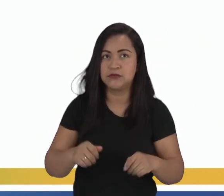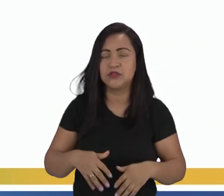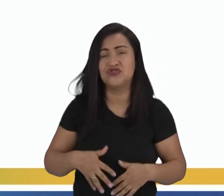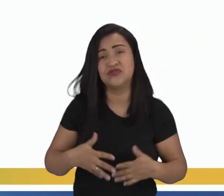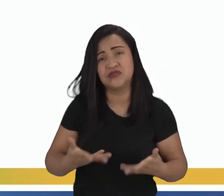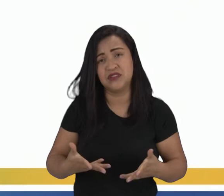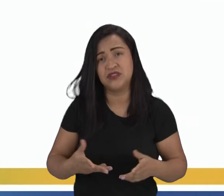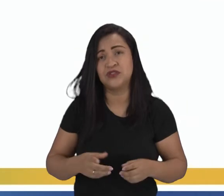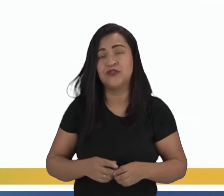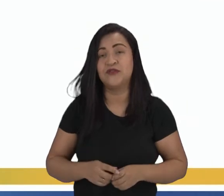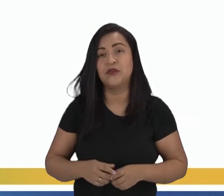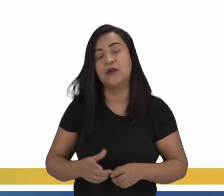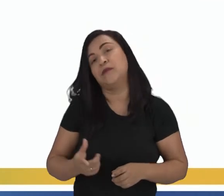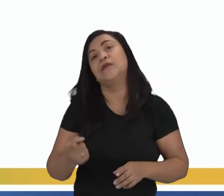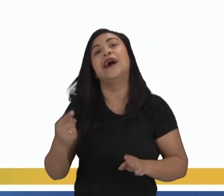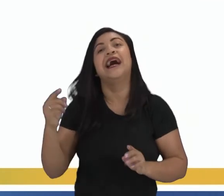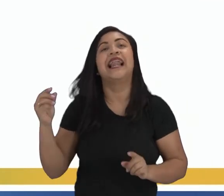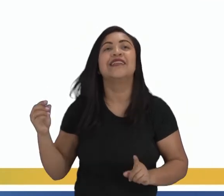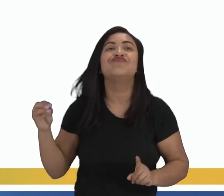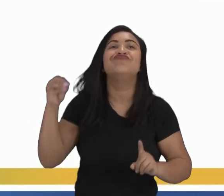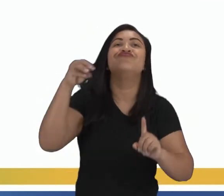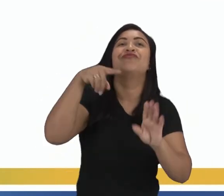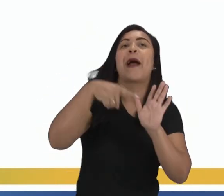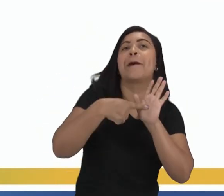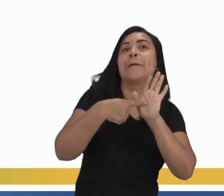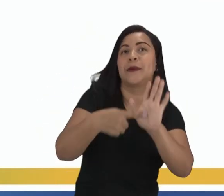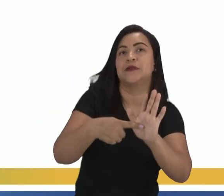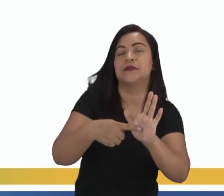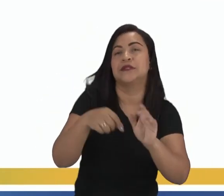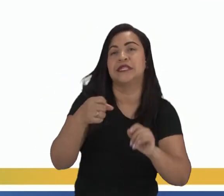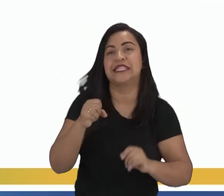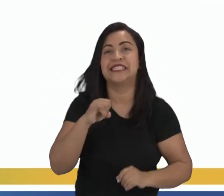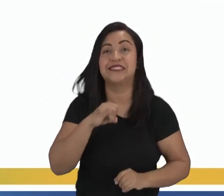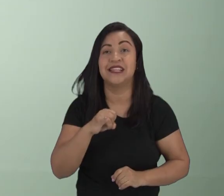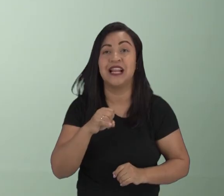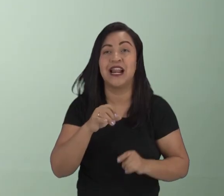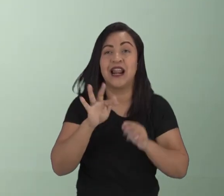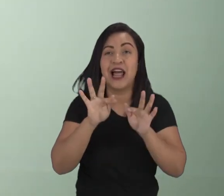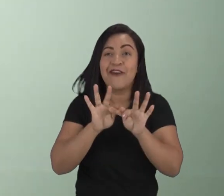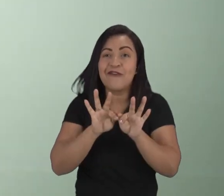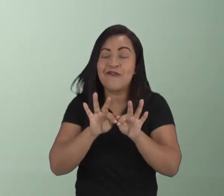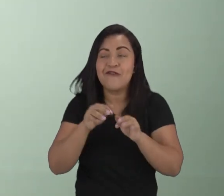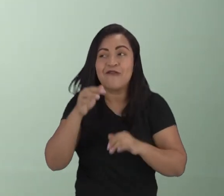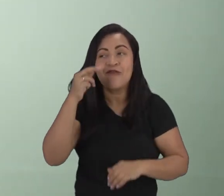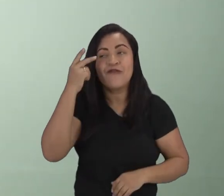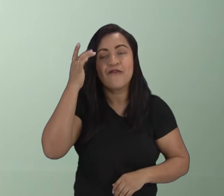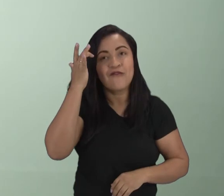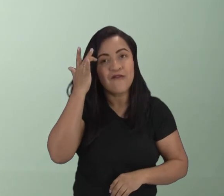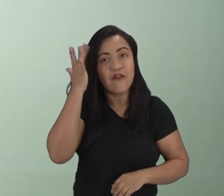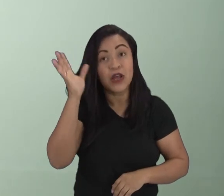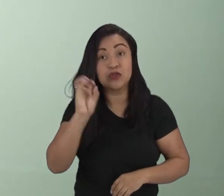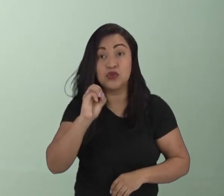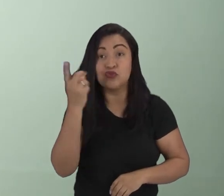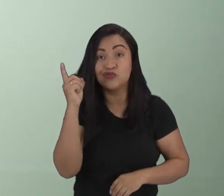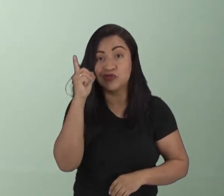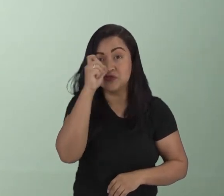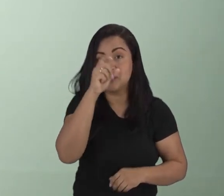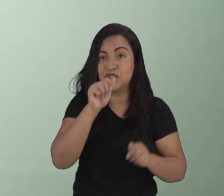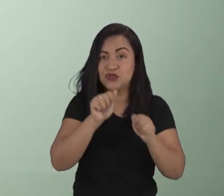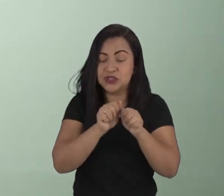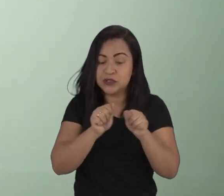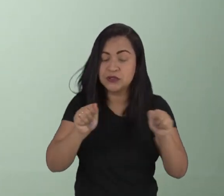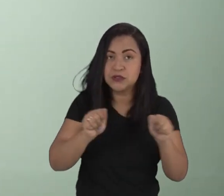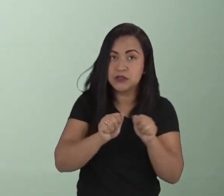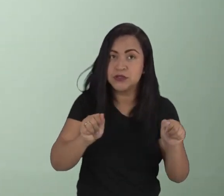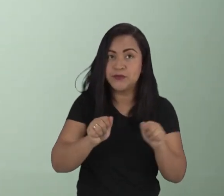ele determina se a mola é fácil ou difícil de ser deformada, quer dizer, de ser esticada ou comprimida. E